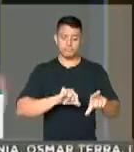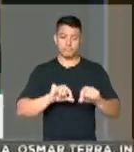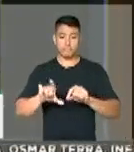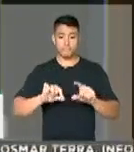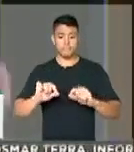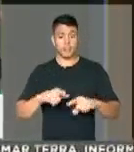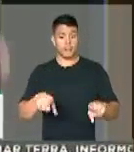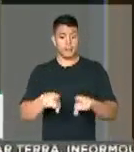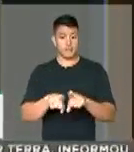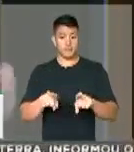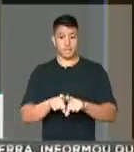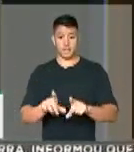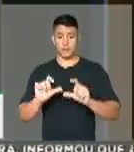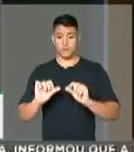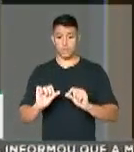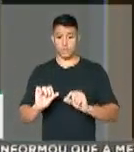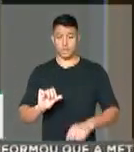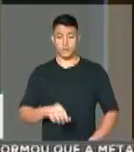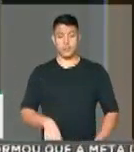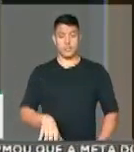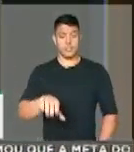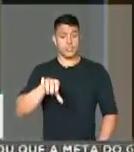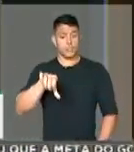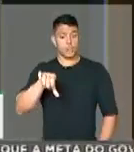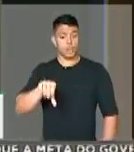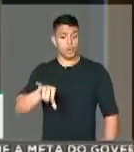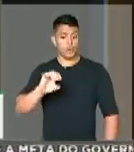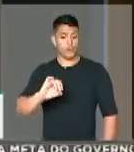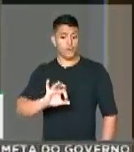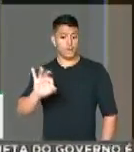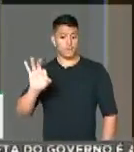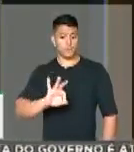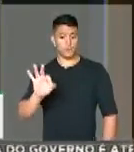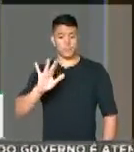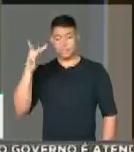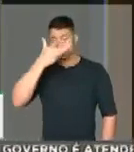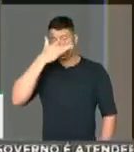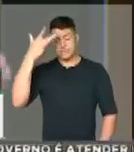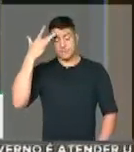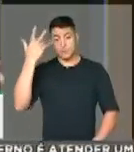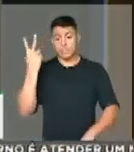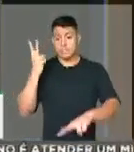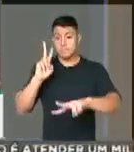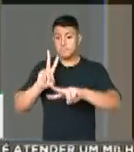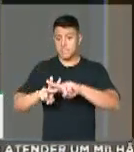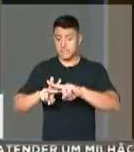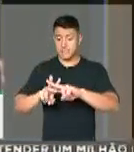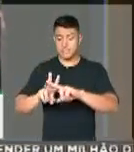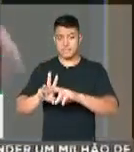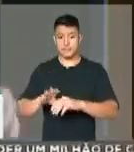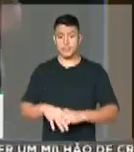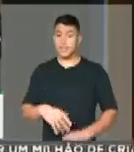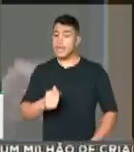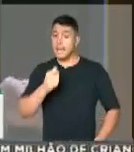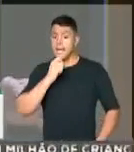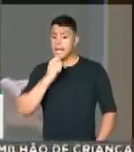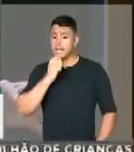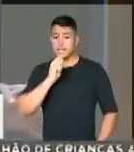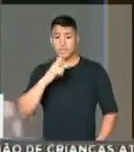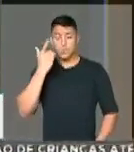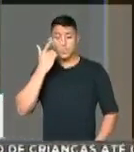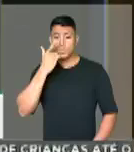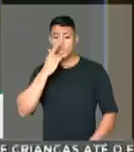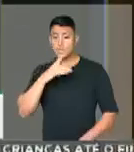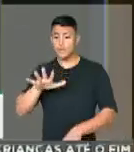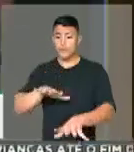disso, 90% das pessoas que estão nas unidades prisionais hoje não concluíram o ensino